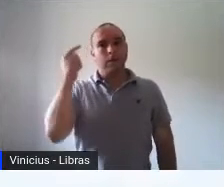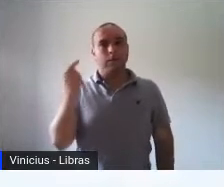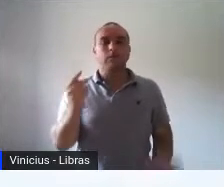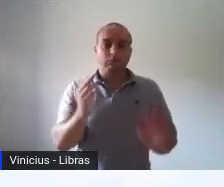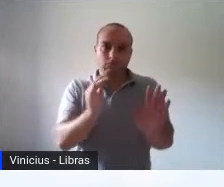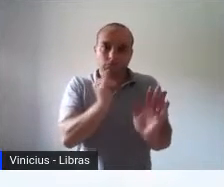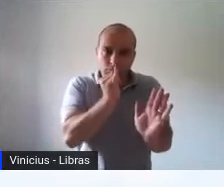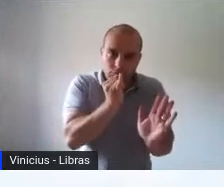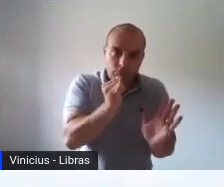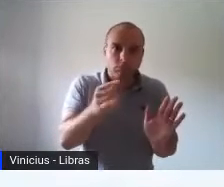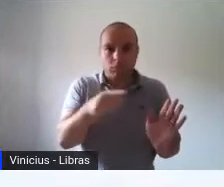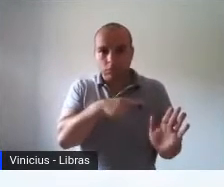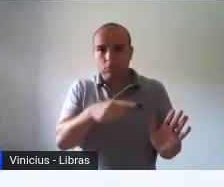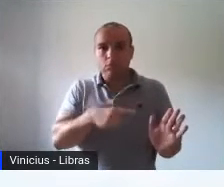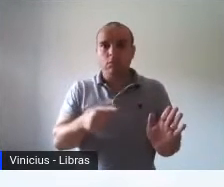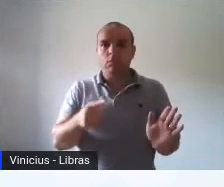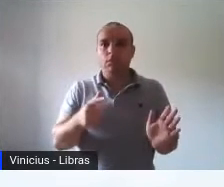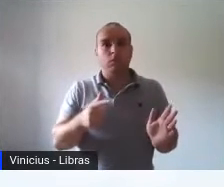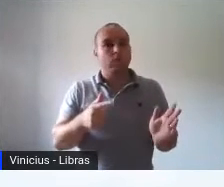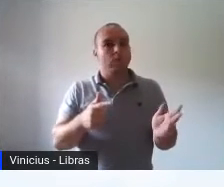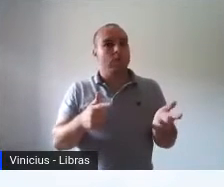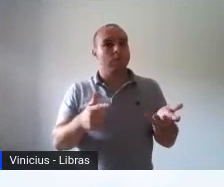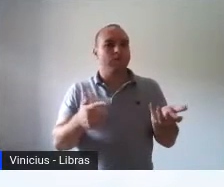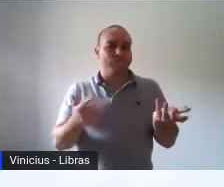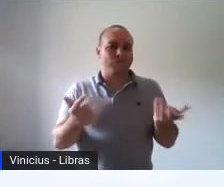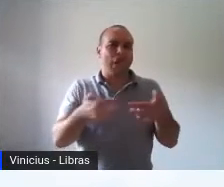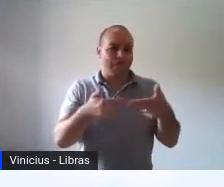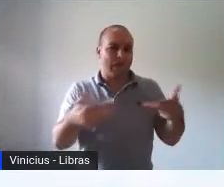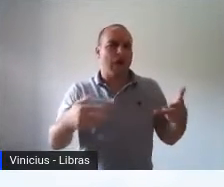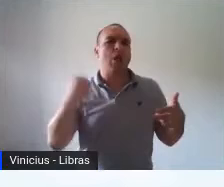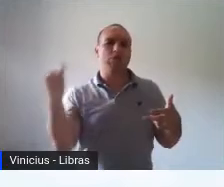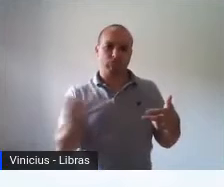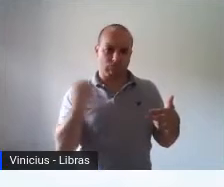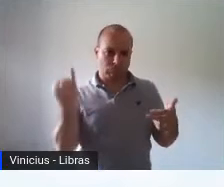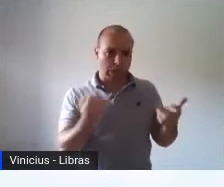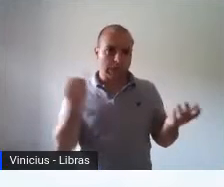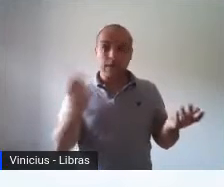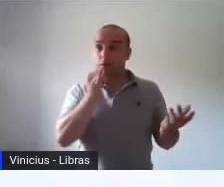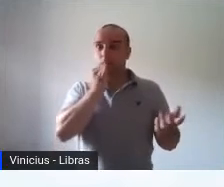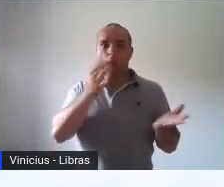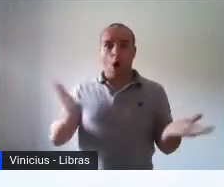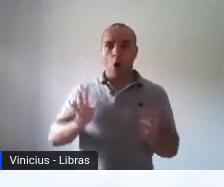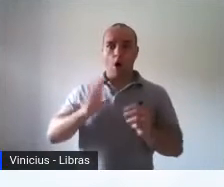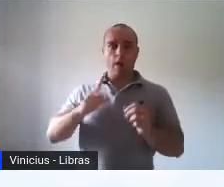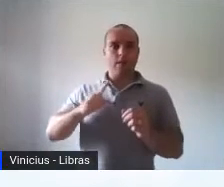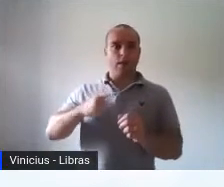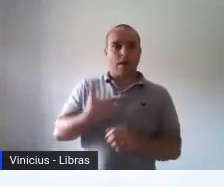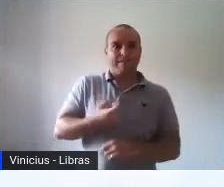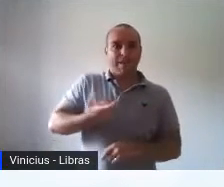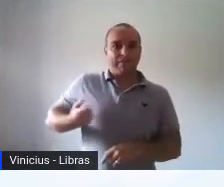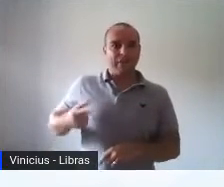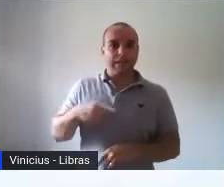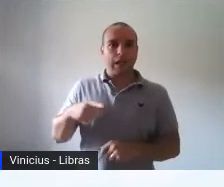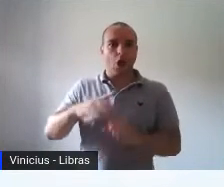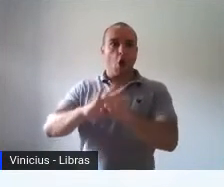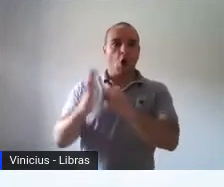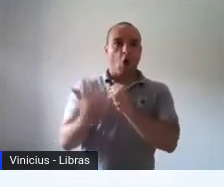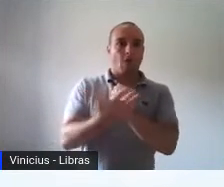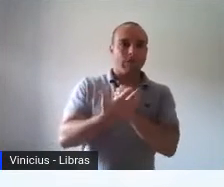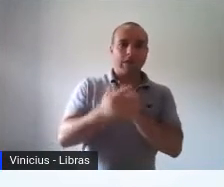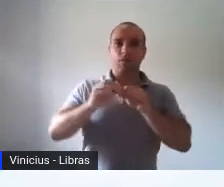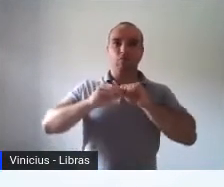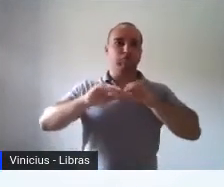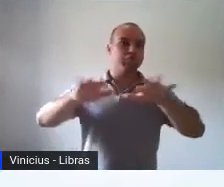importância das políticas públicas, do SUS, né, de várias questões, pudesse haver uma mudança no Brasil, já que no mundo inteiro essa visão